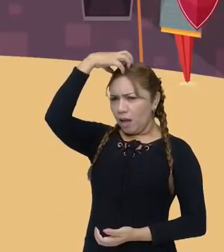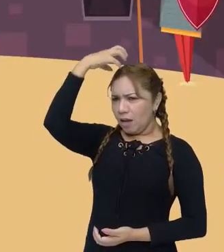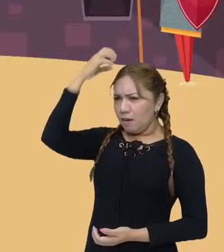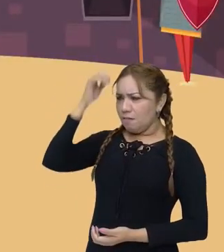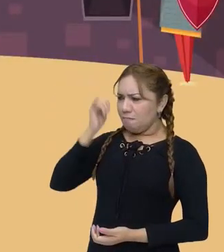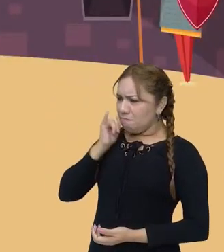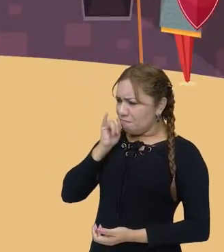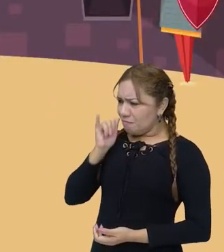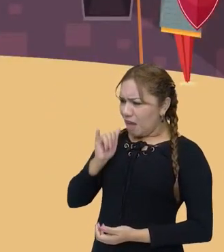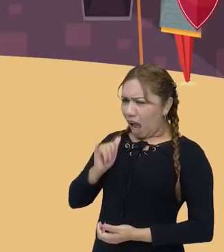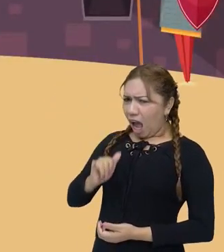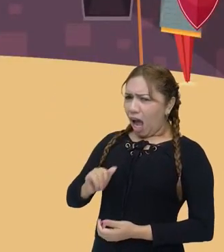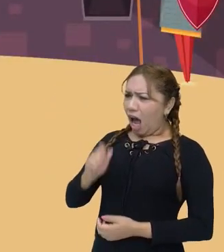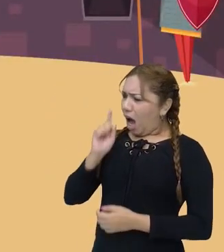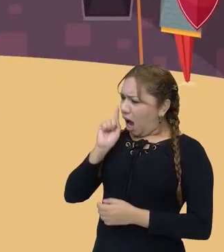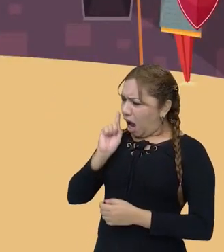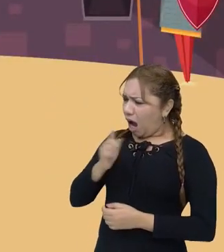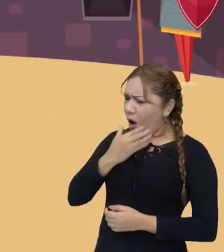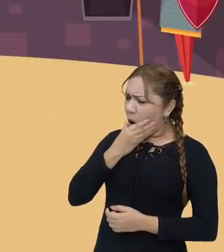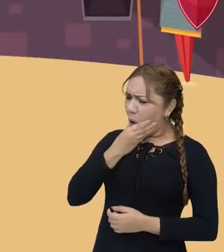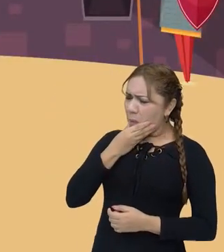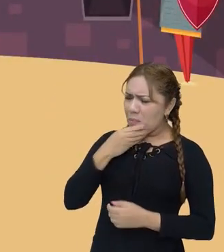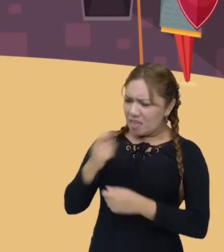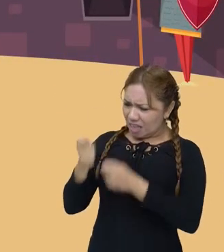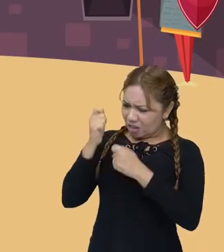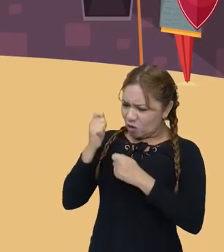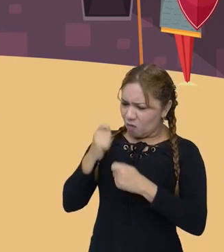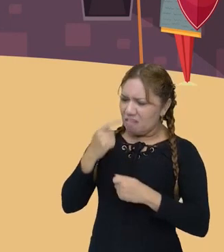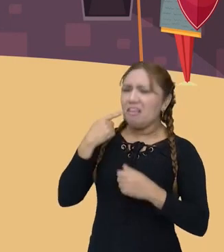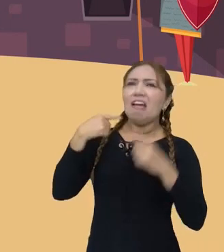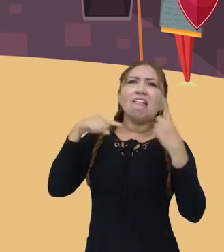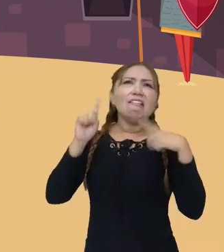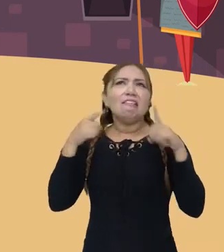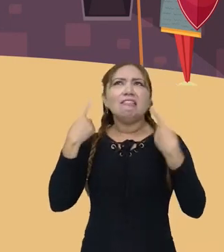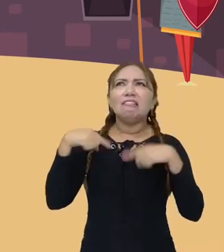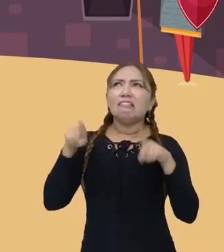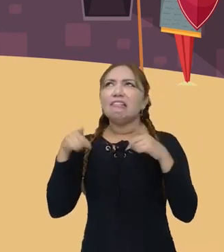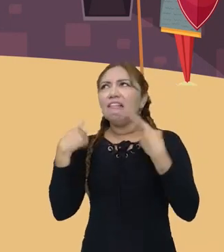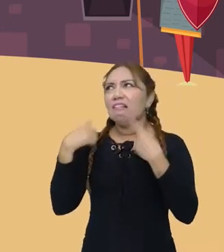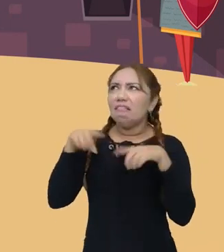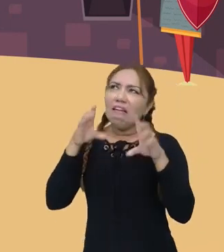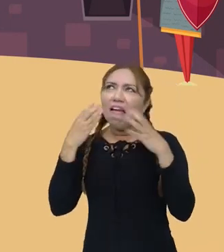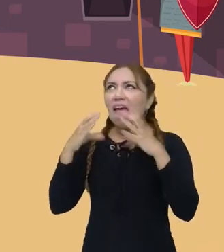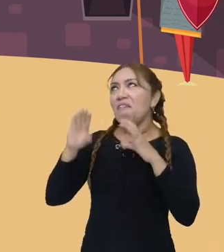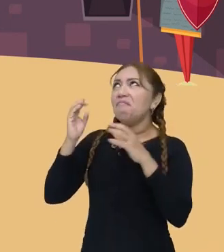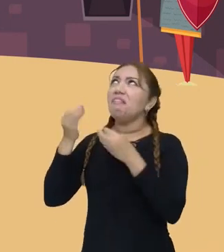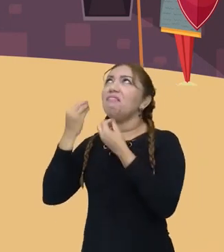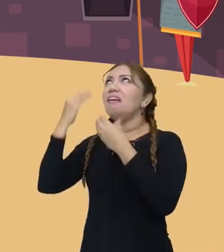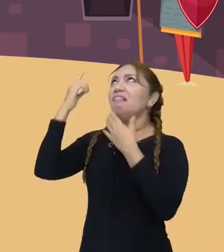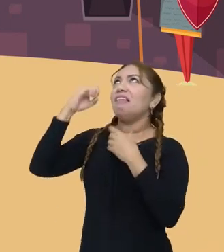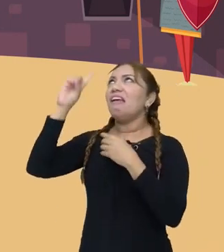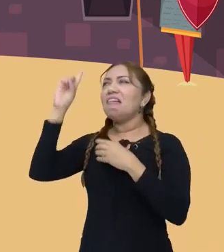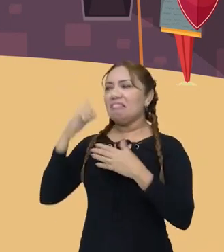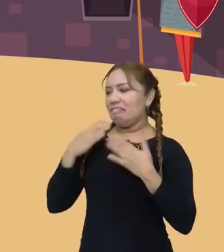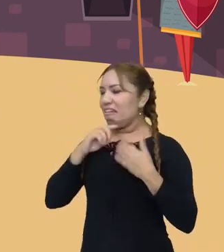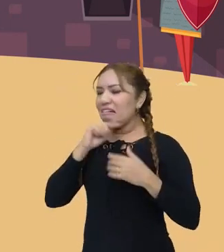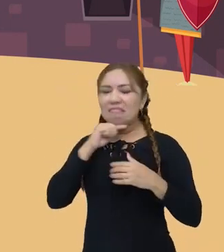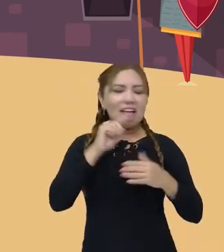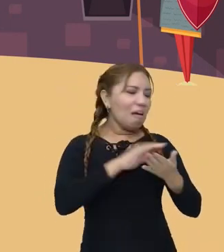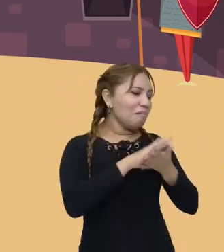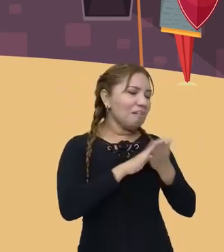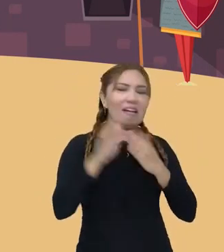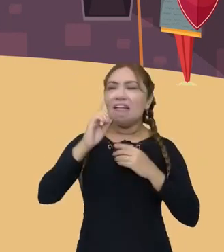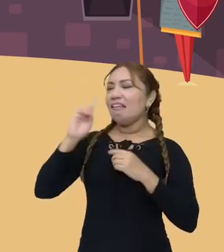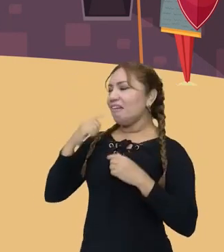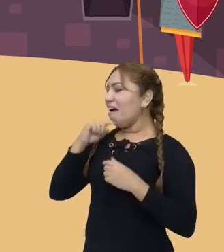Pescador de meia tigela, você fica cantando essa música irritante. Viva Deus e ninguém mais, quando Deus